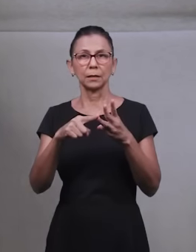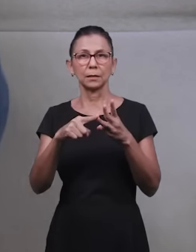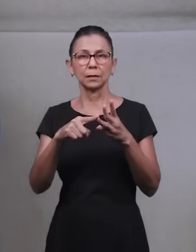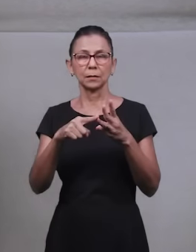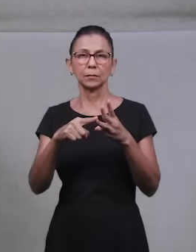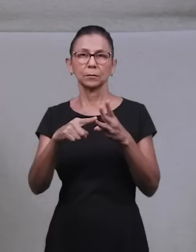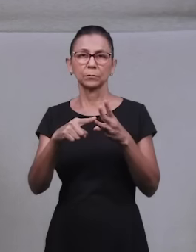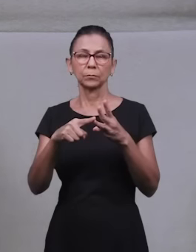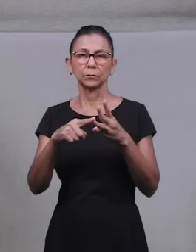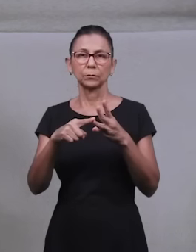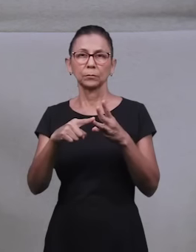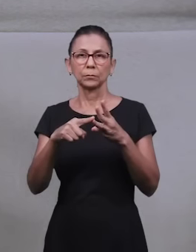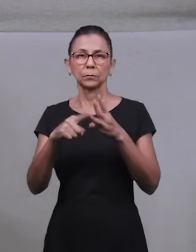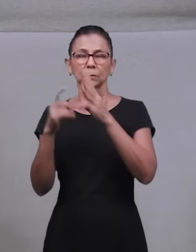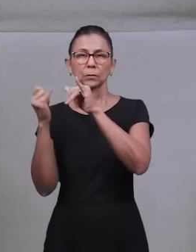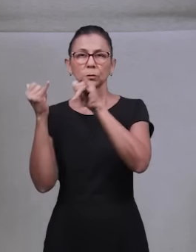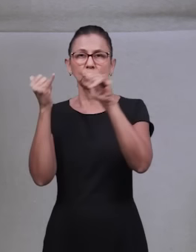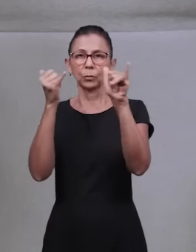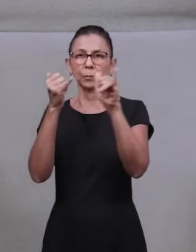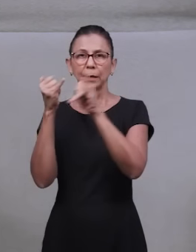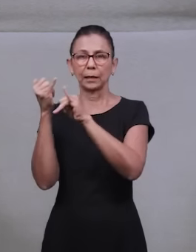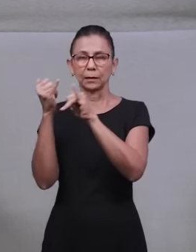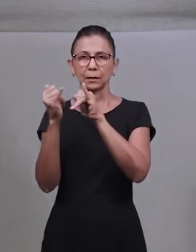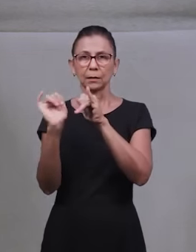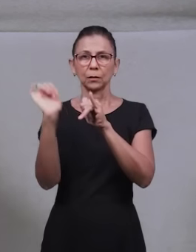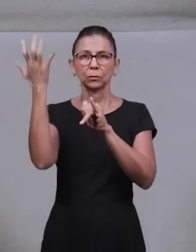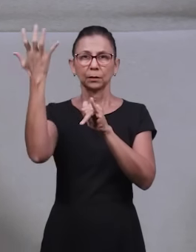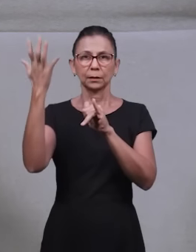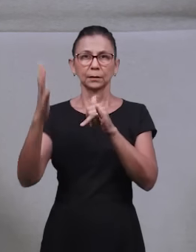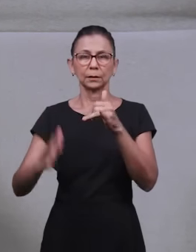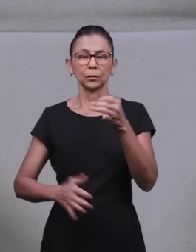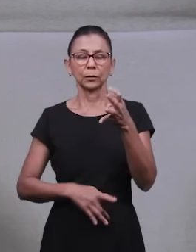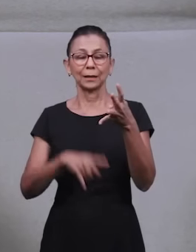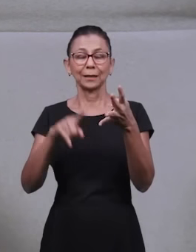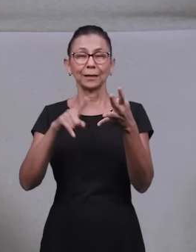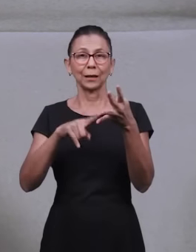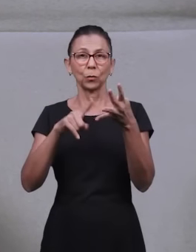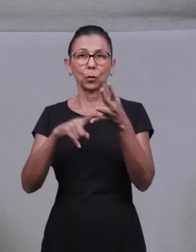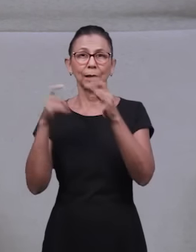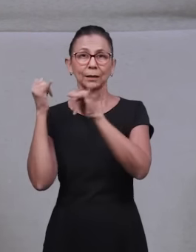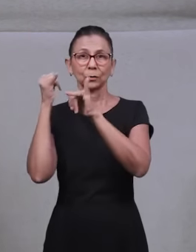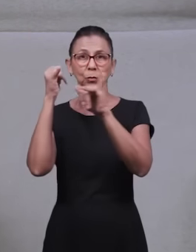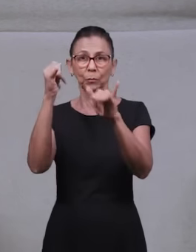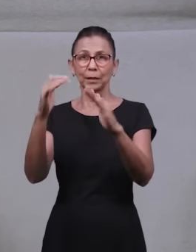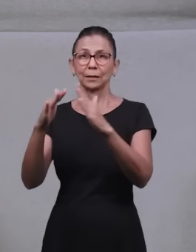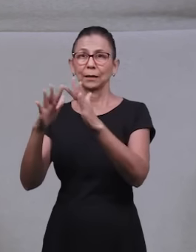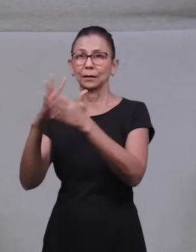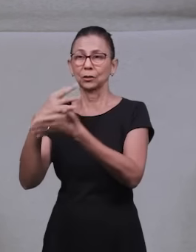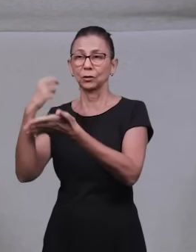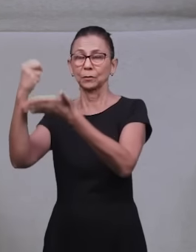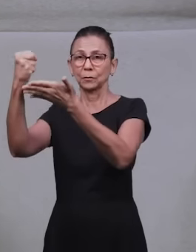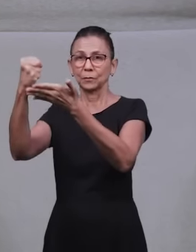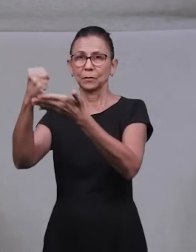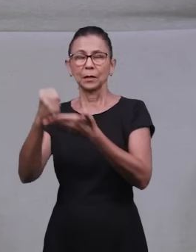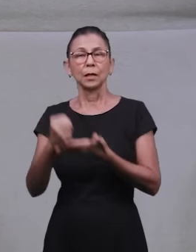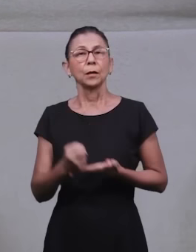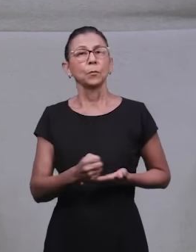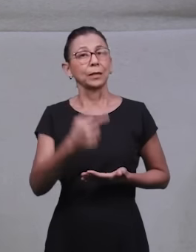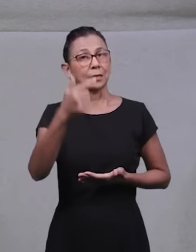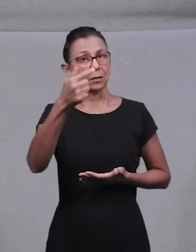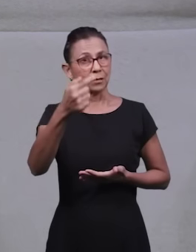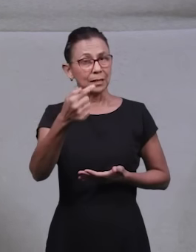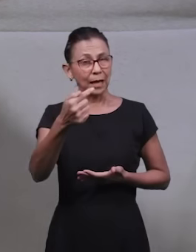nós falamos que a igreja arrebatada na quarta trombeta, ela não participa da quinta,